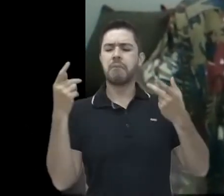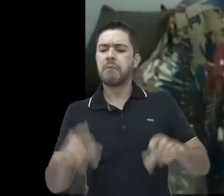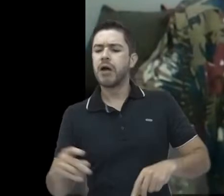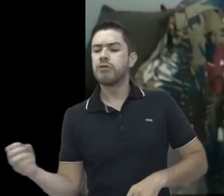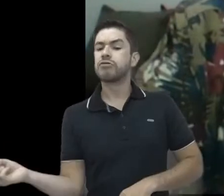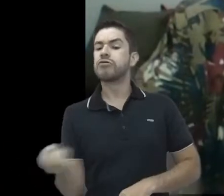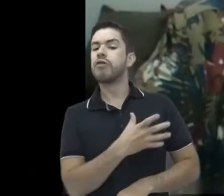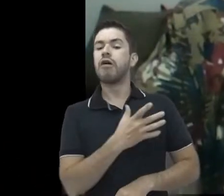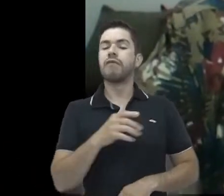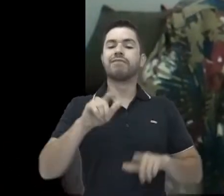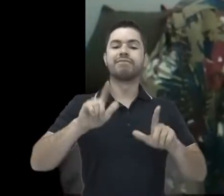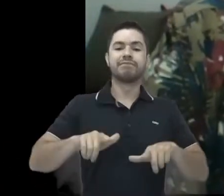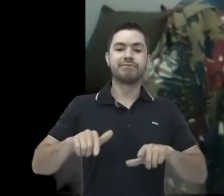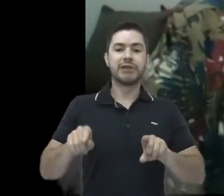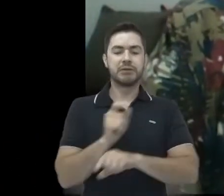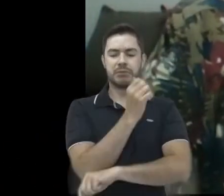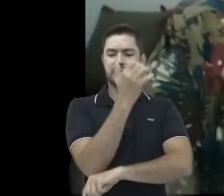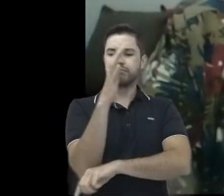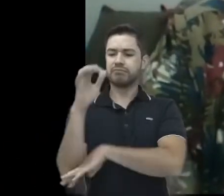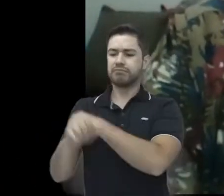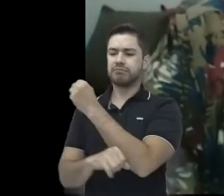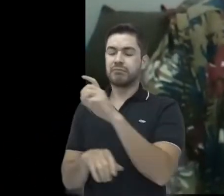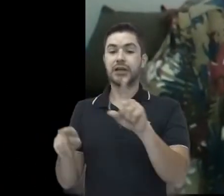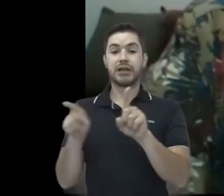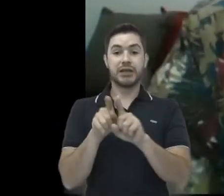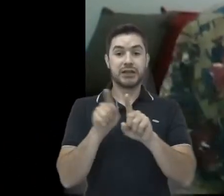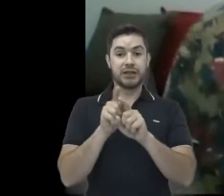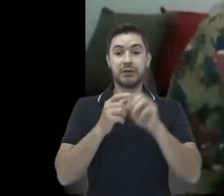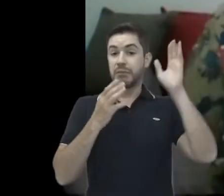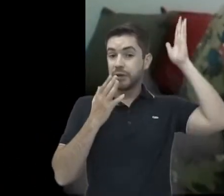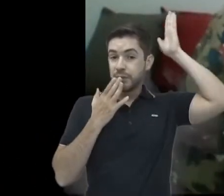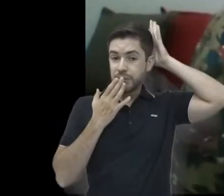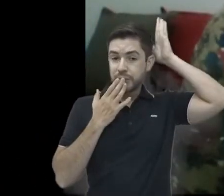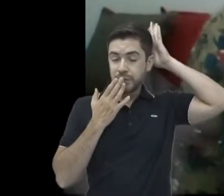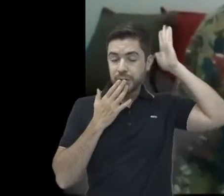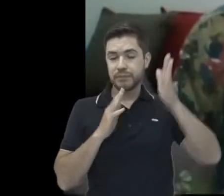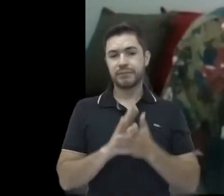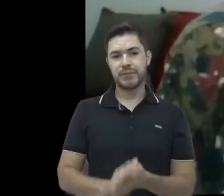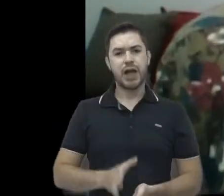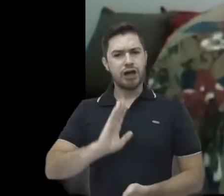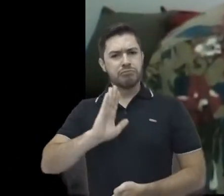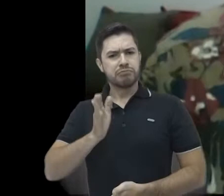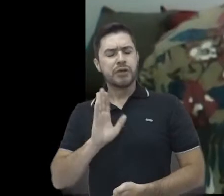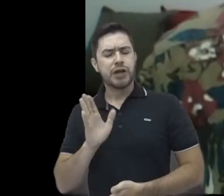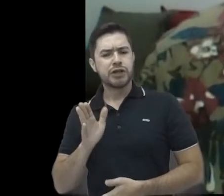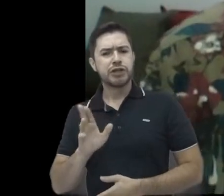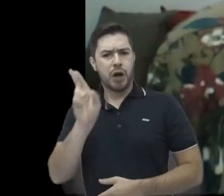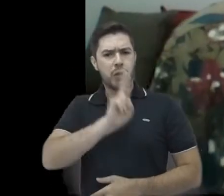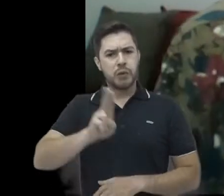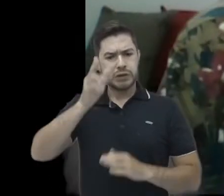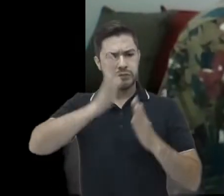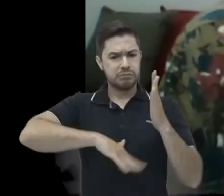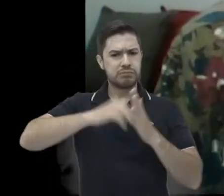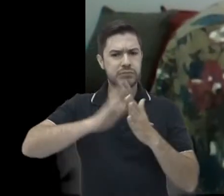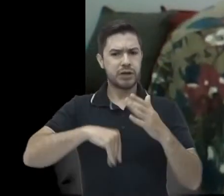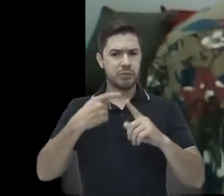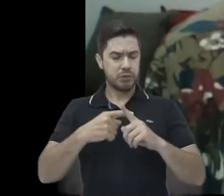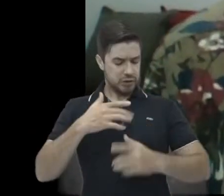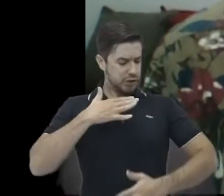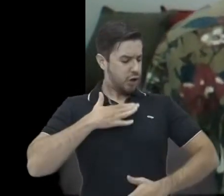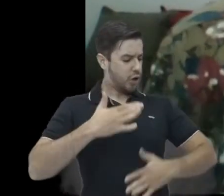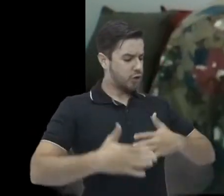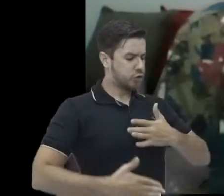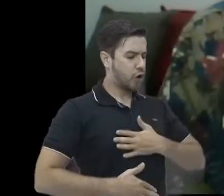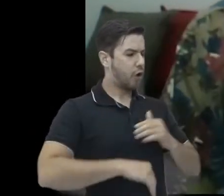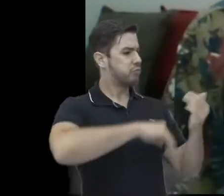com imagens da natureza e dos índios. Os próprios índios já se utilizavam dessa arte para pintar os seus corpos, as paredes e